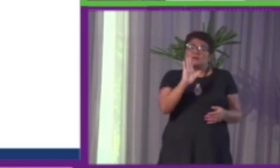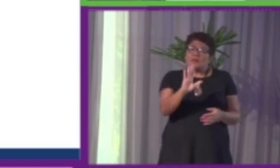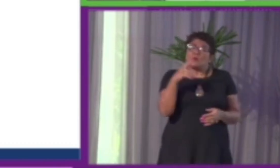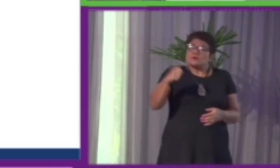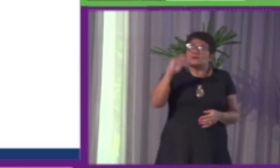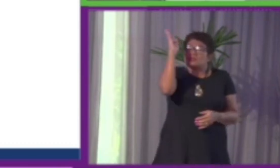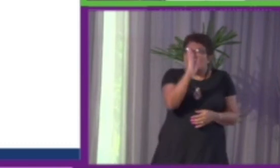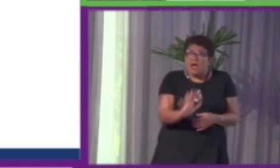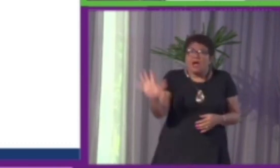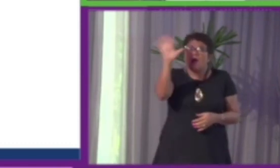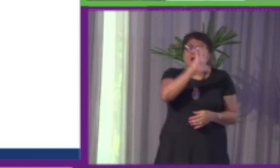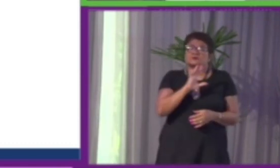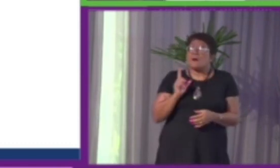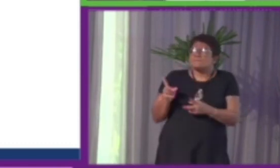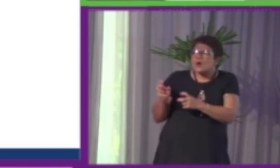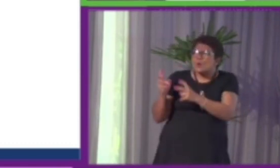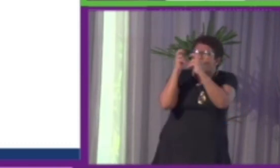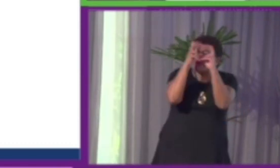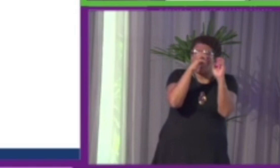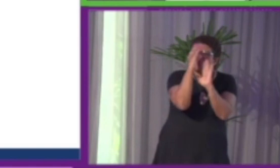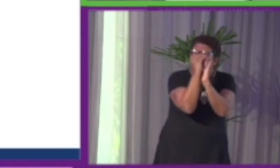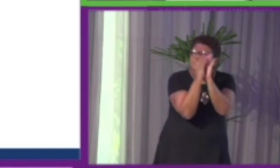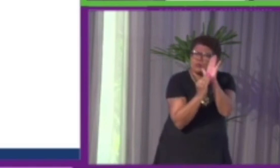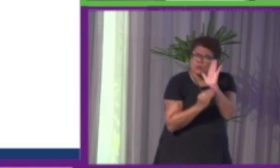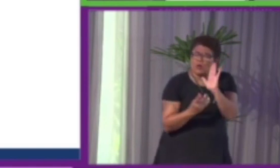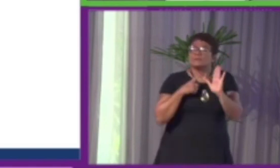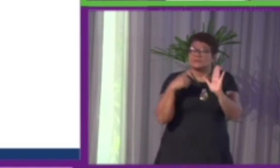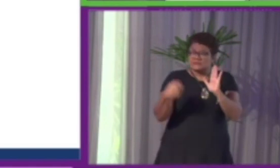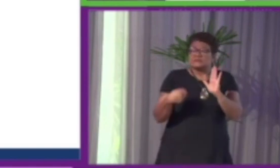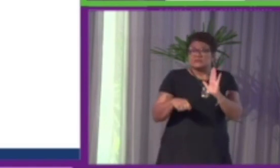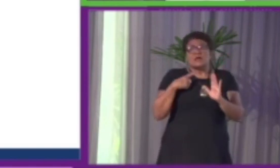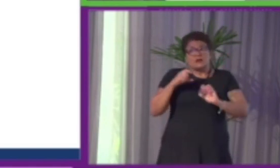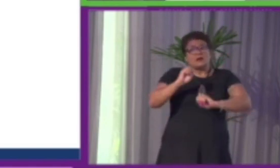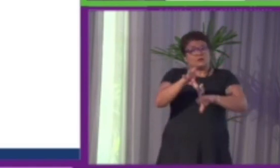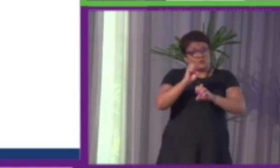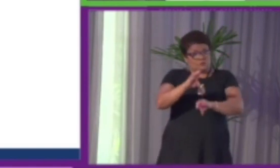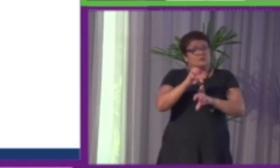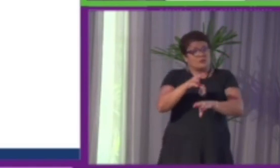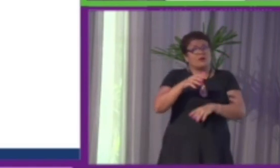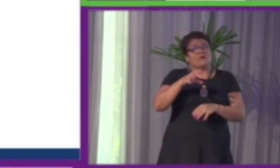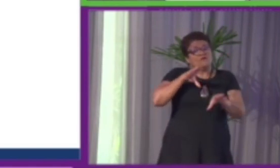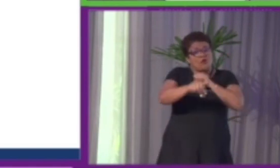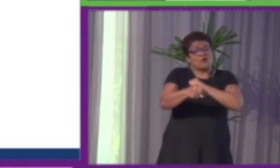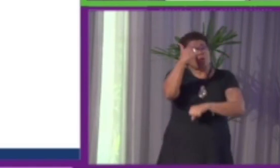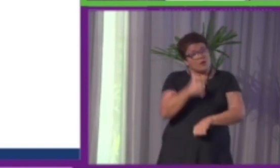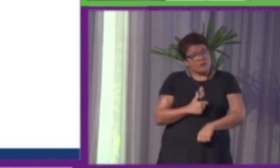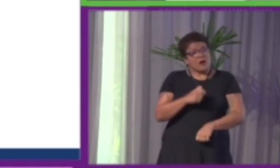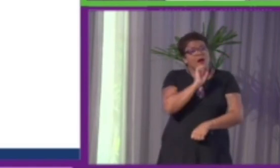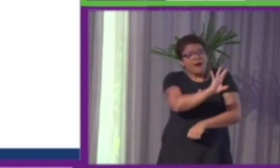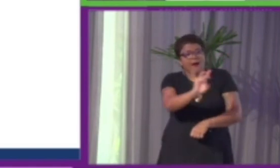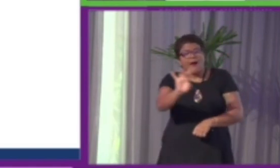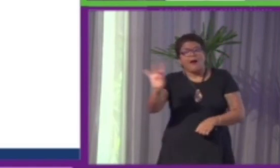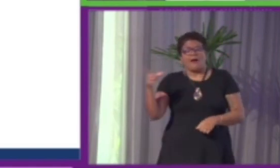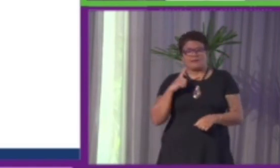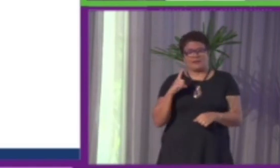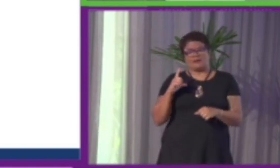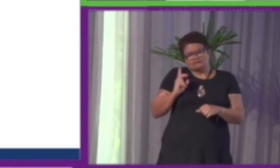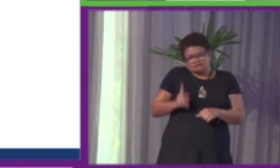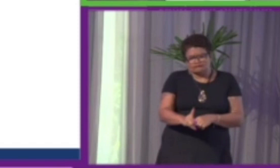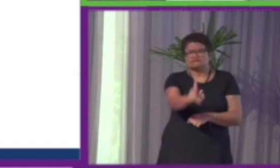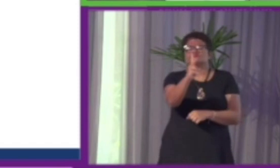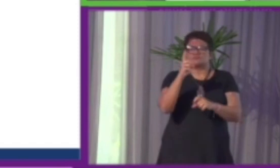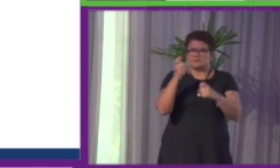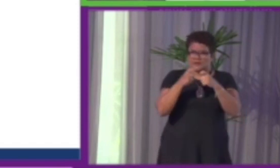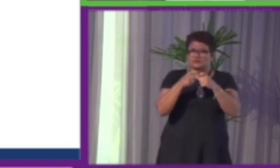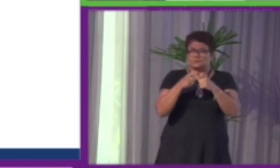nacionais e não esquecendo da questão de educação médica continuada, que exatamente a gente só ia conseguir ter essa mobilização